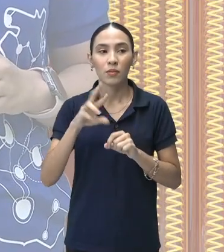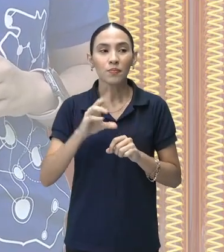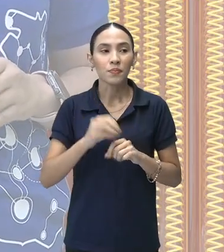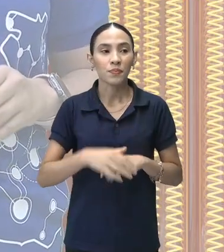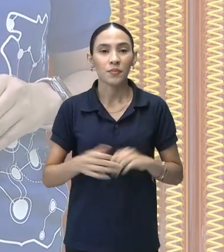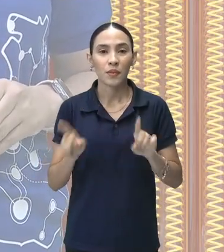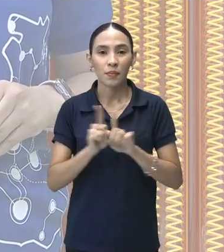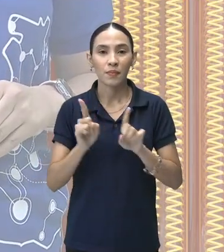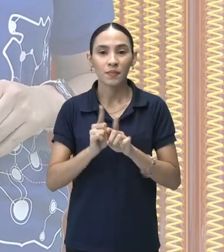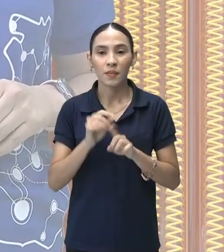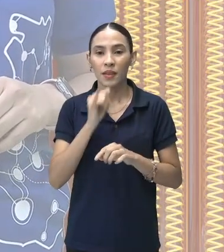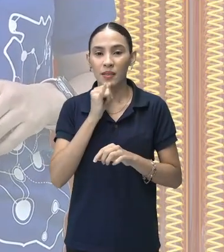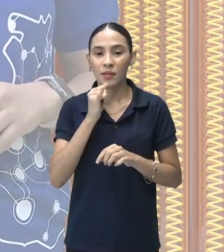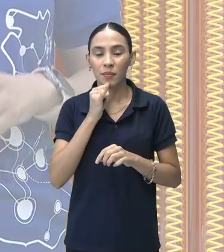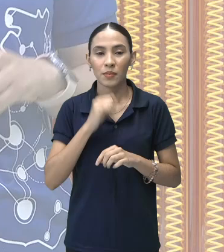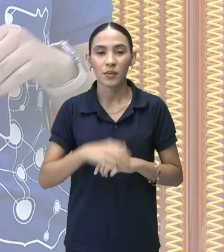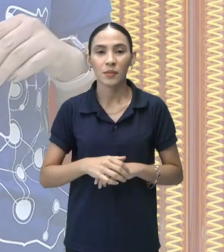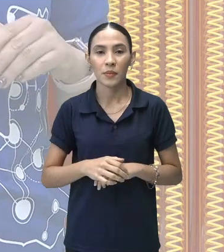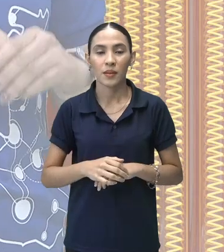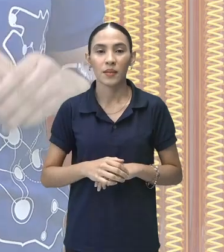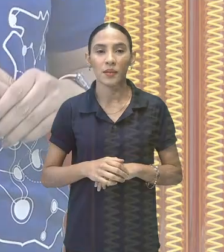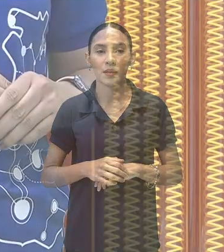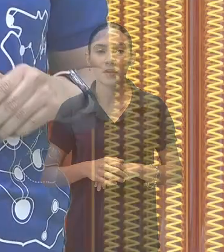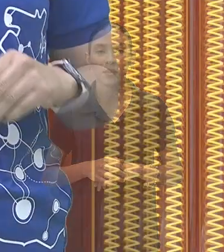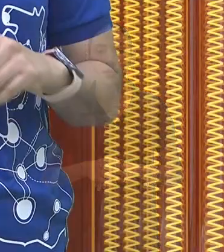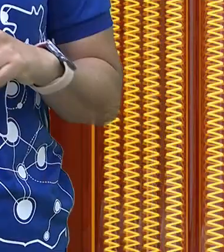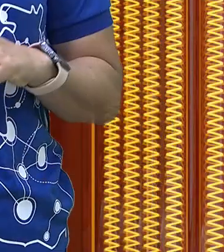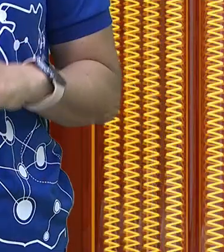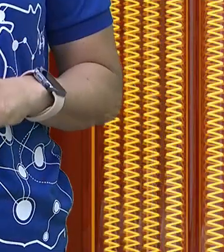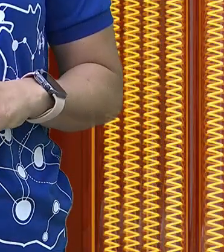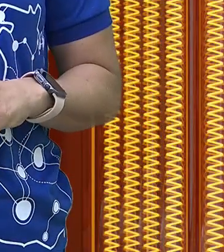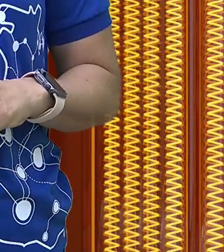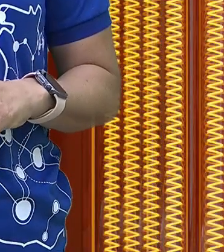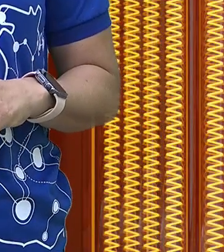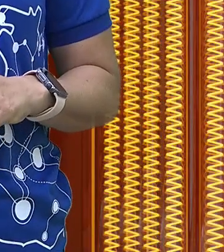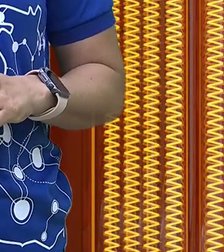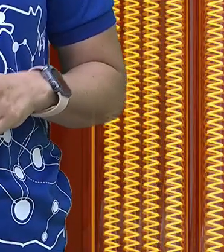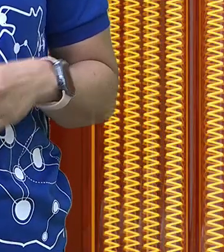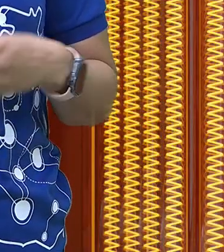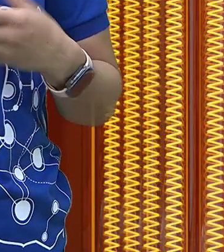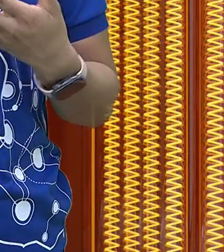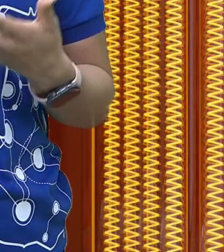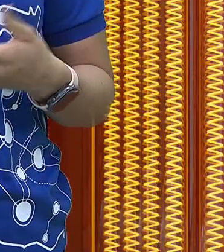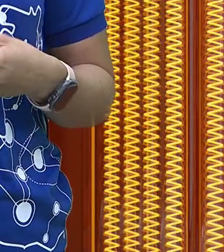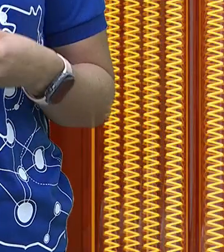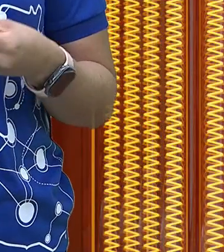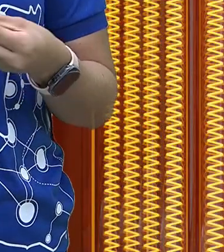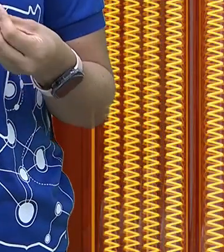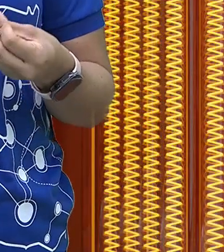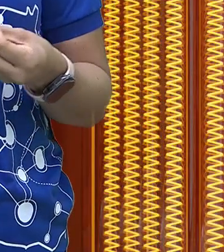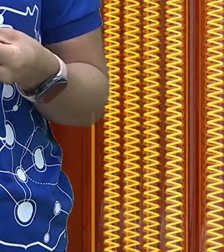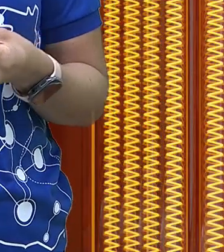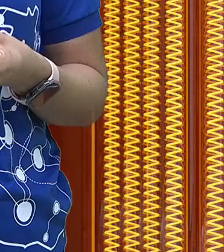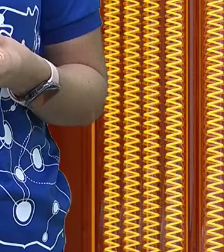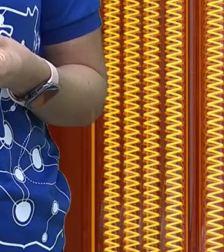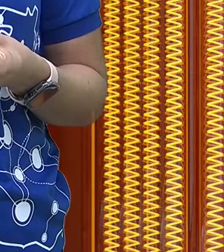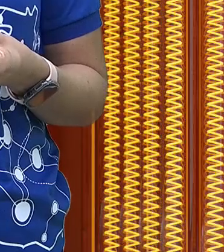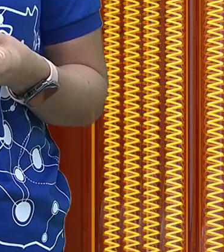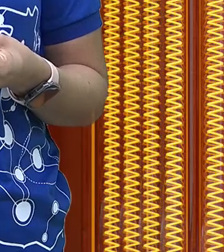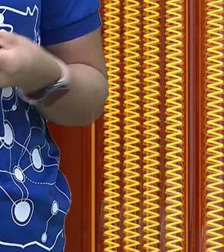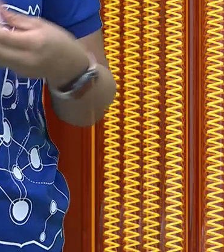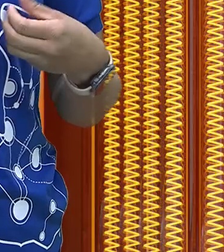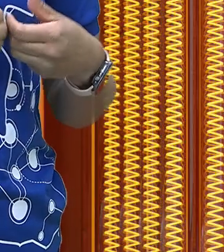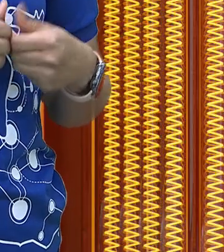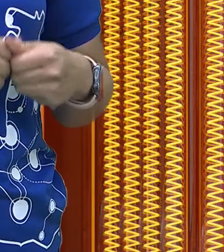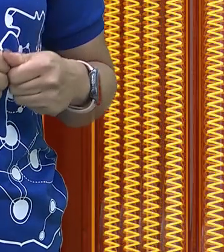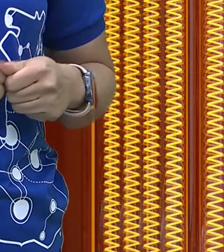José Gonçalves de Magalhães, que ele era poeta e político republicano. Embora ele não seja tão falado,